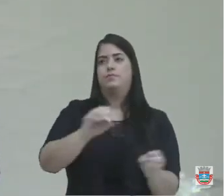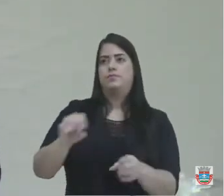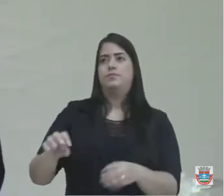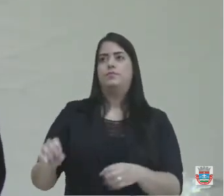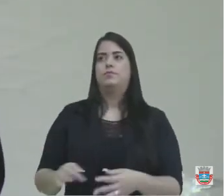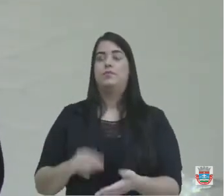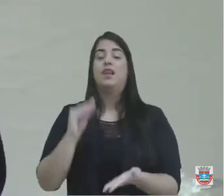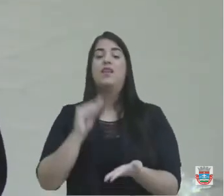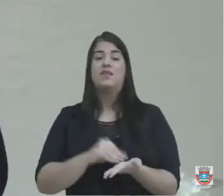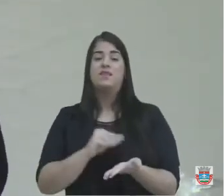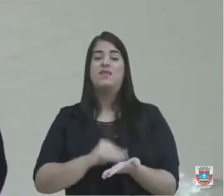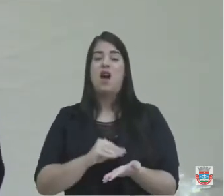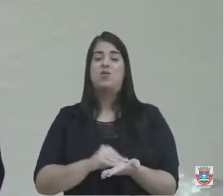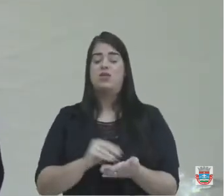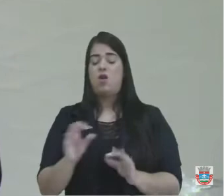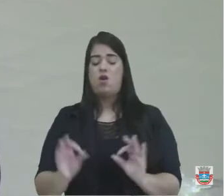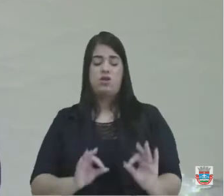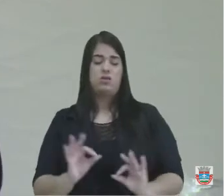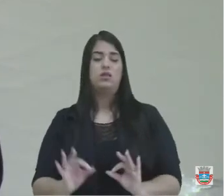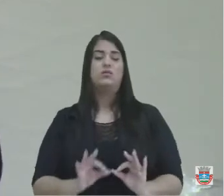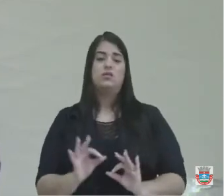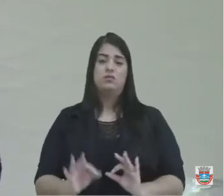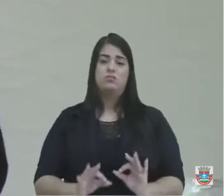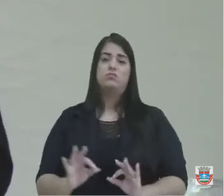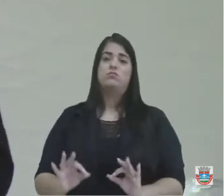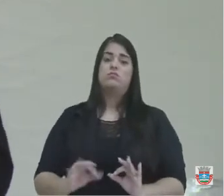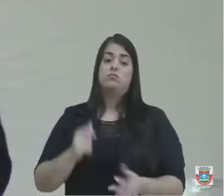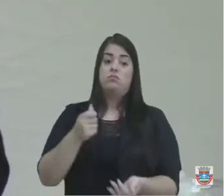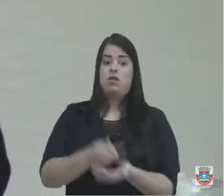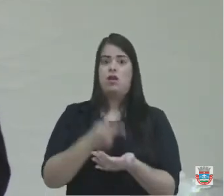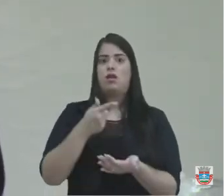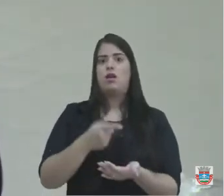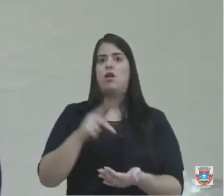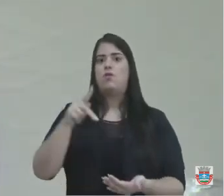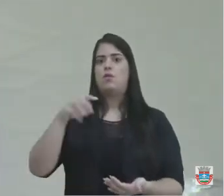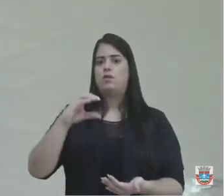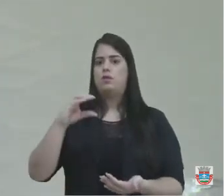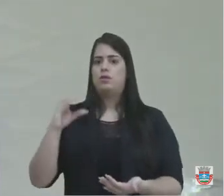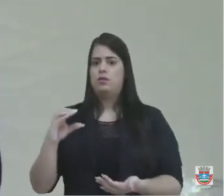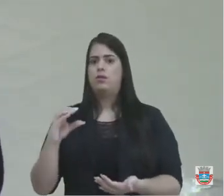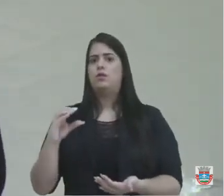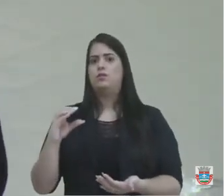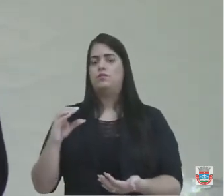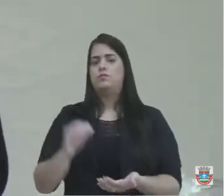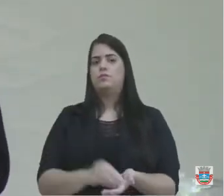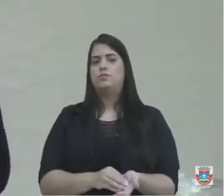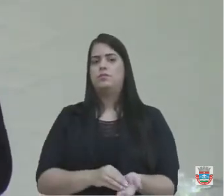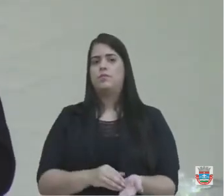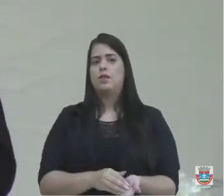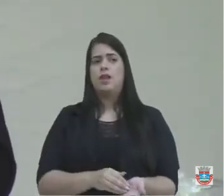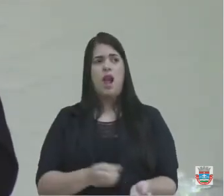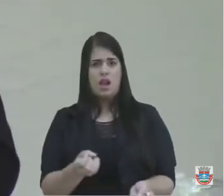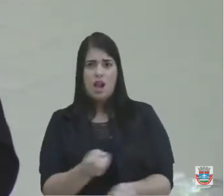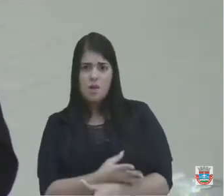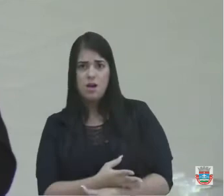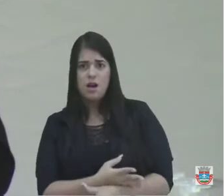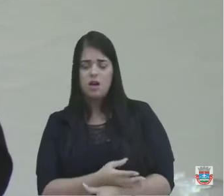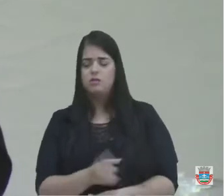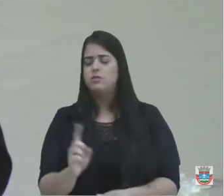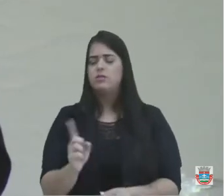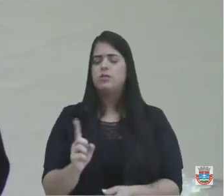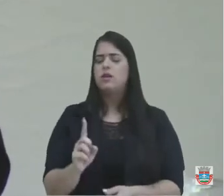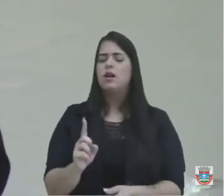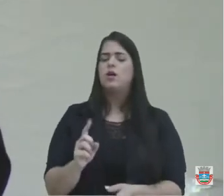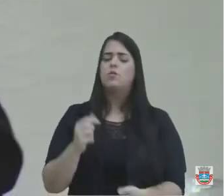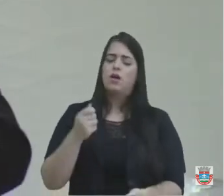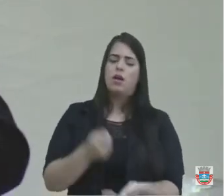está faltando o planejamento e organização para pagar o PCC e não rasgar o PC depois de